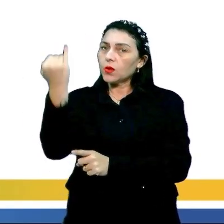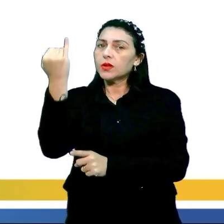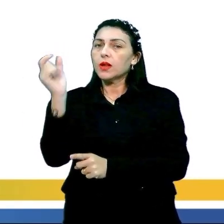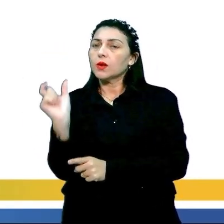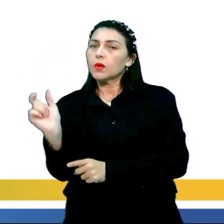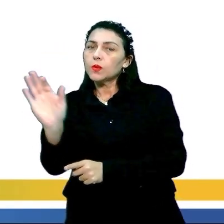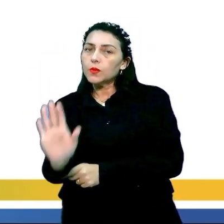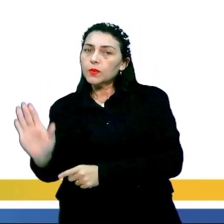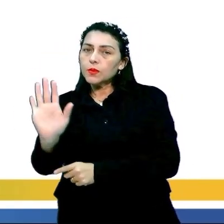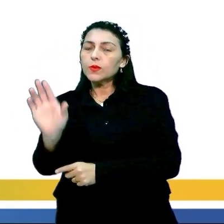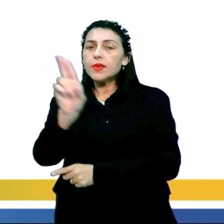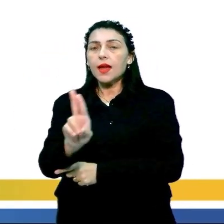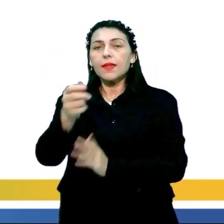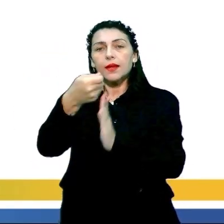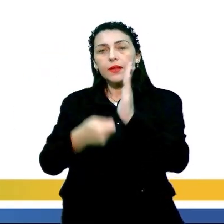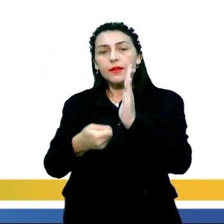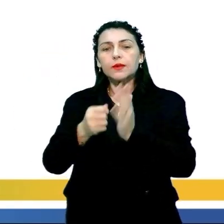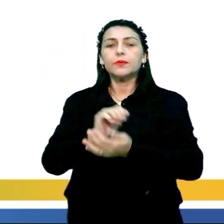sua redação.